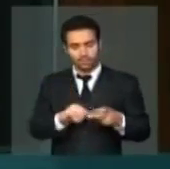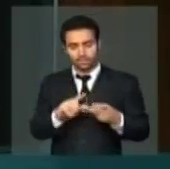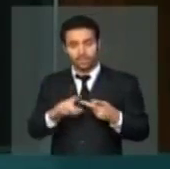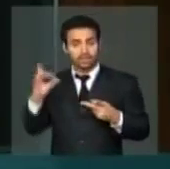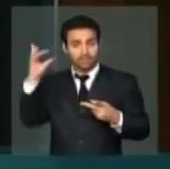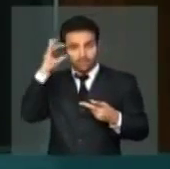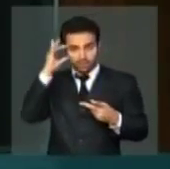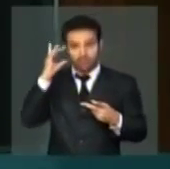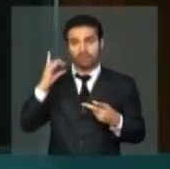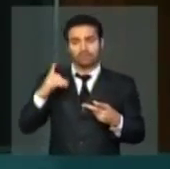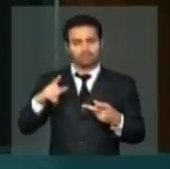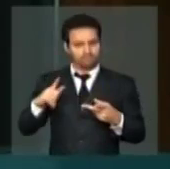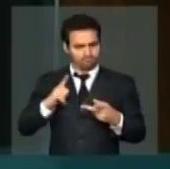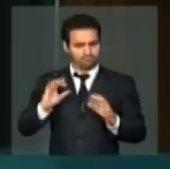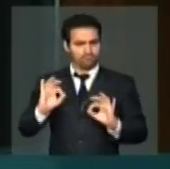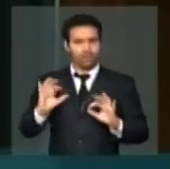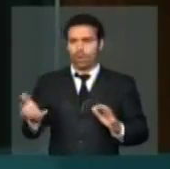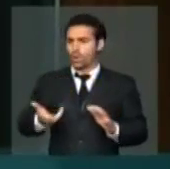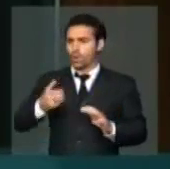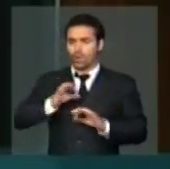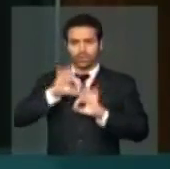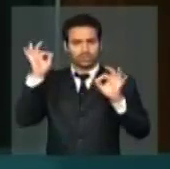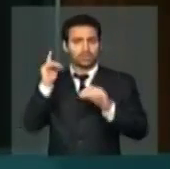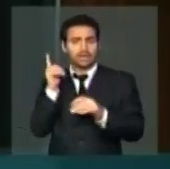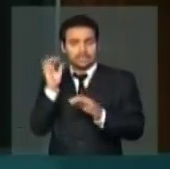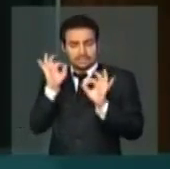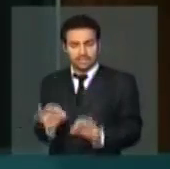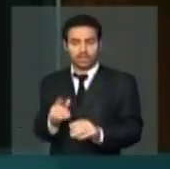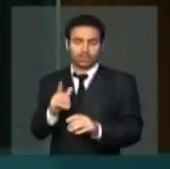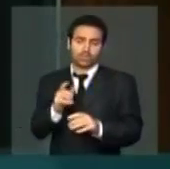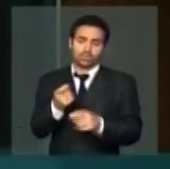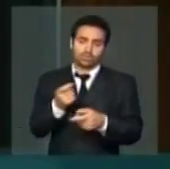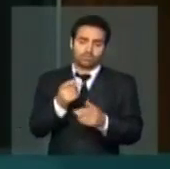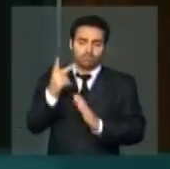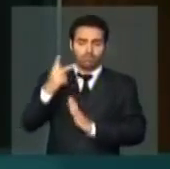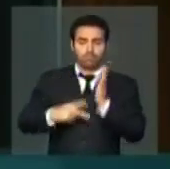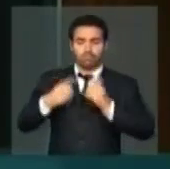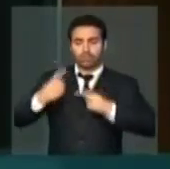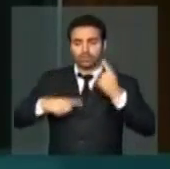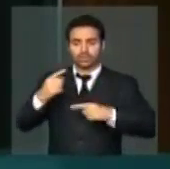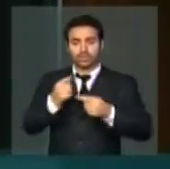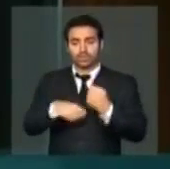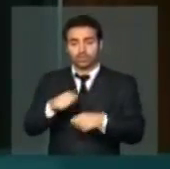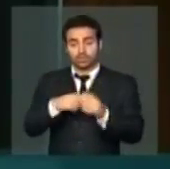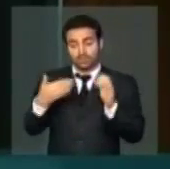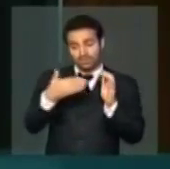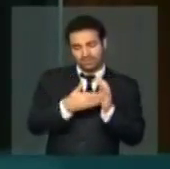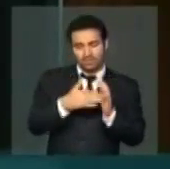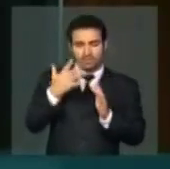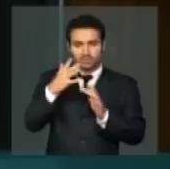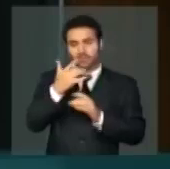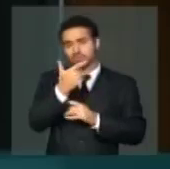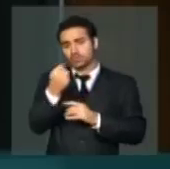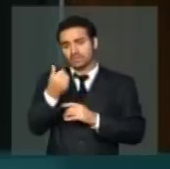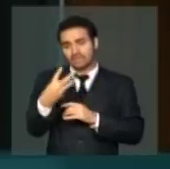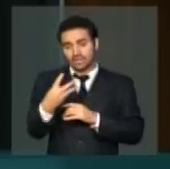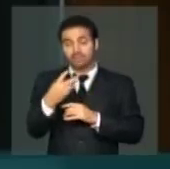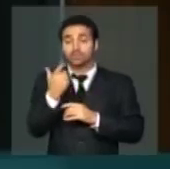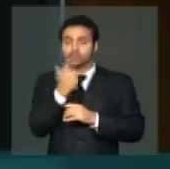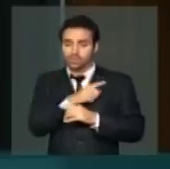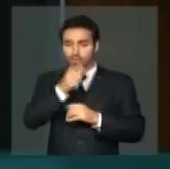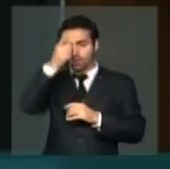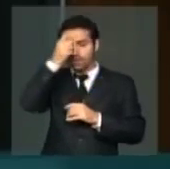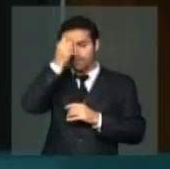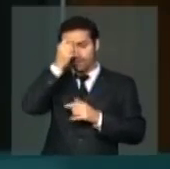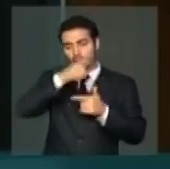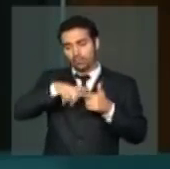política econômica que, principalmente pelos seus acertos, conseguiu até meados de 2013 atenuar os efeitos dessa crise